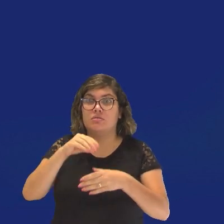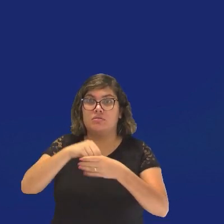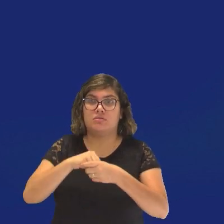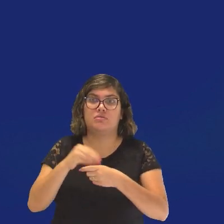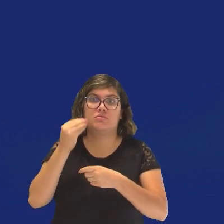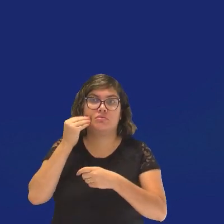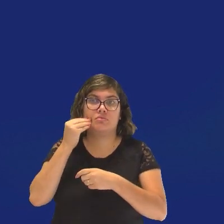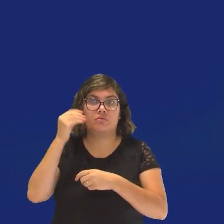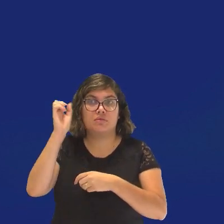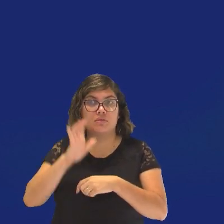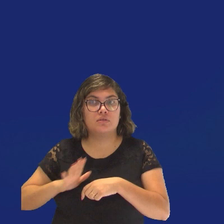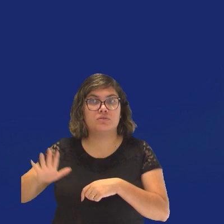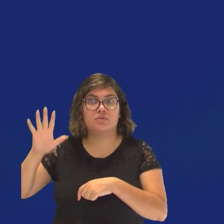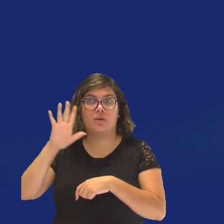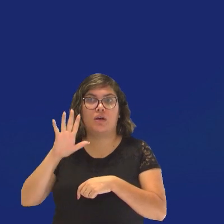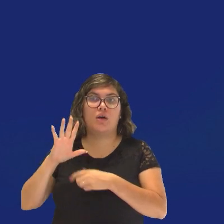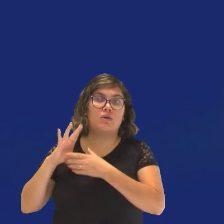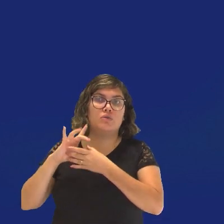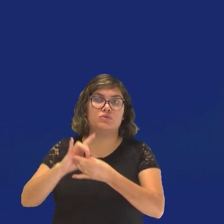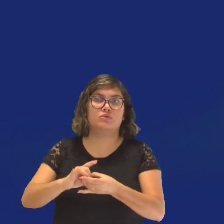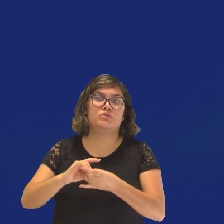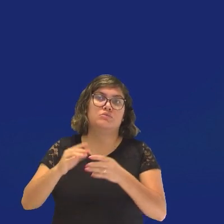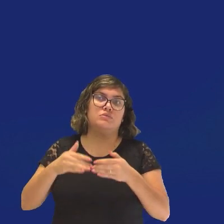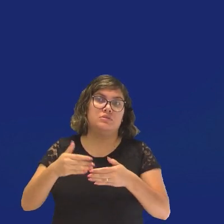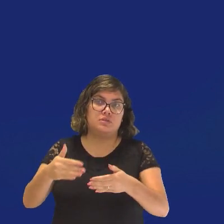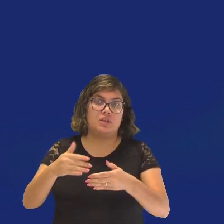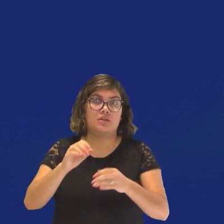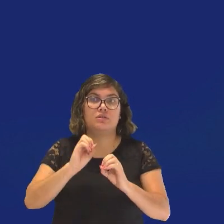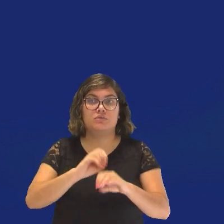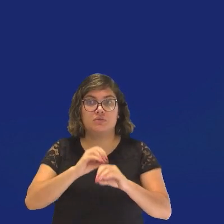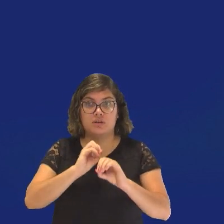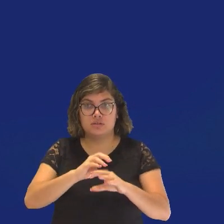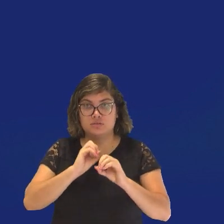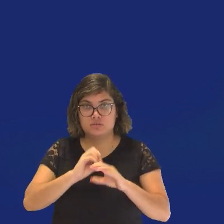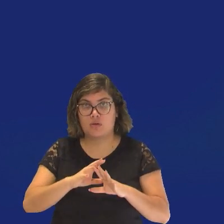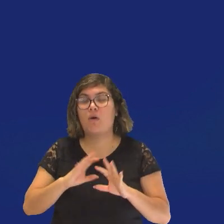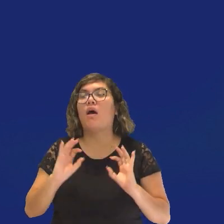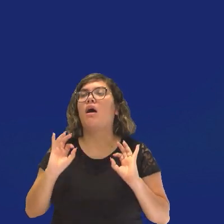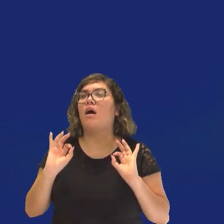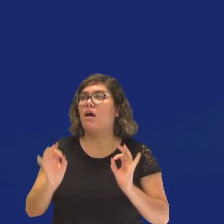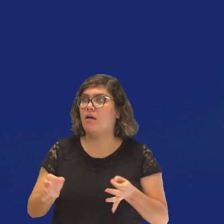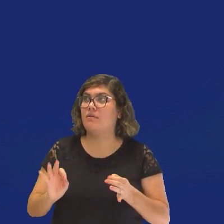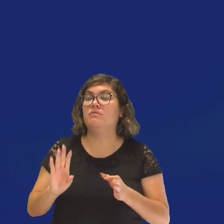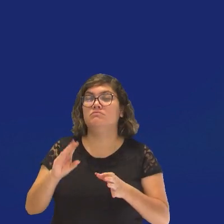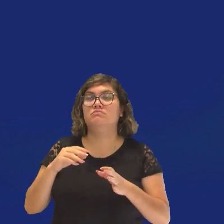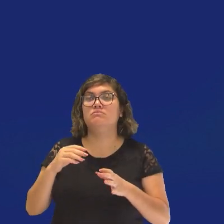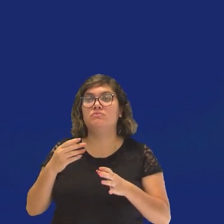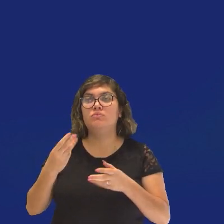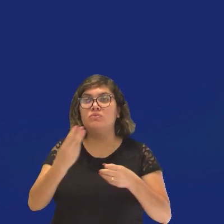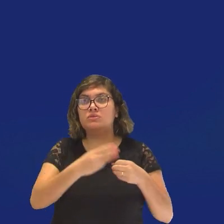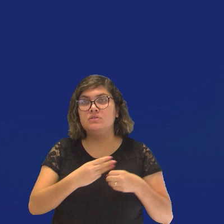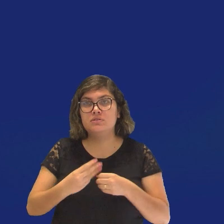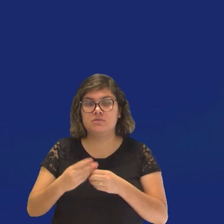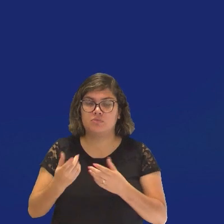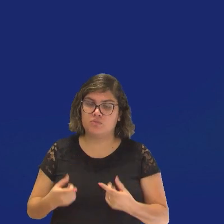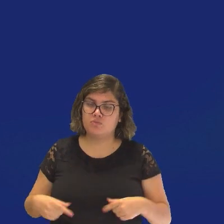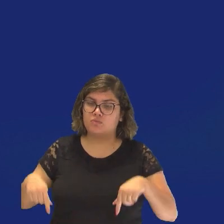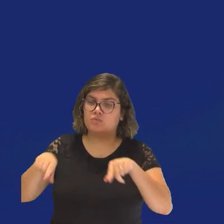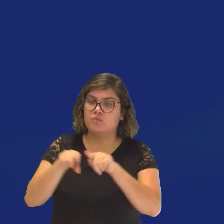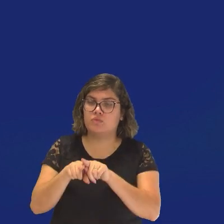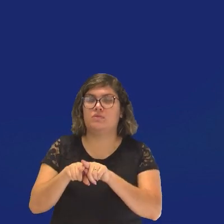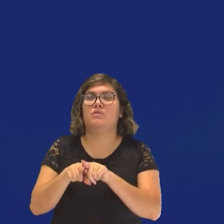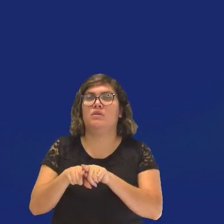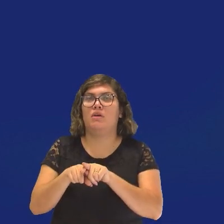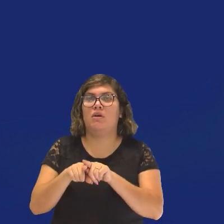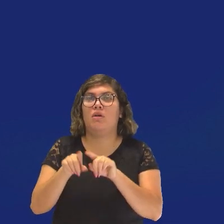teste nacional conduzido pelo Ministério da Educação, aí sim, com os municípios aderentes ao Tempo de Aprender.